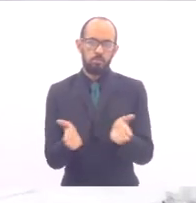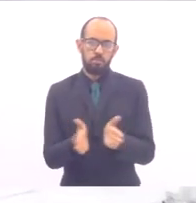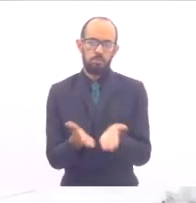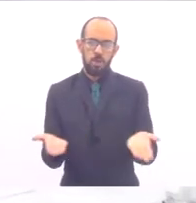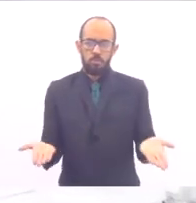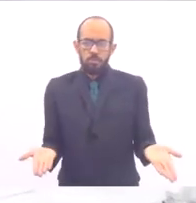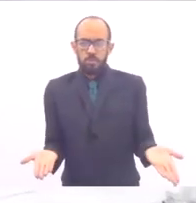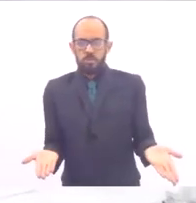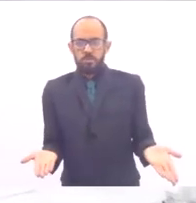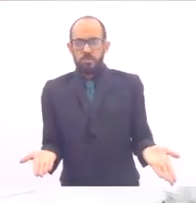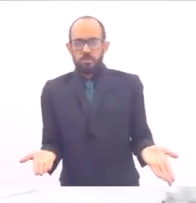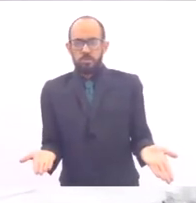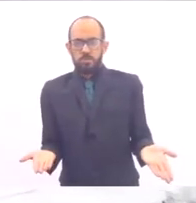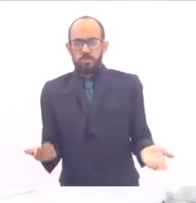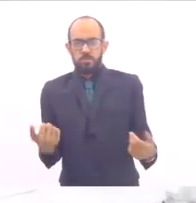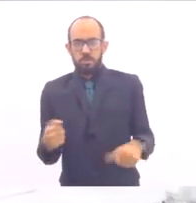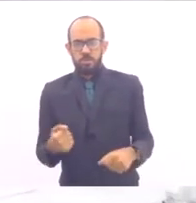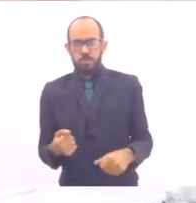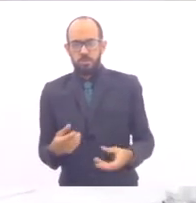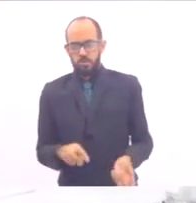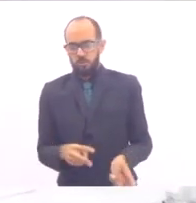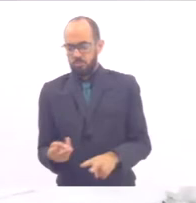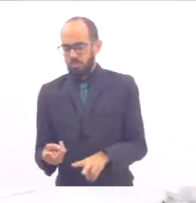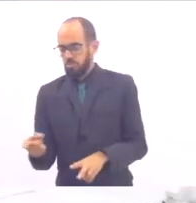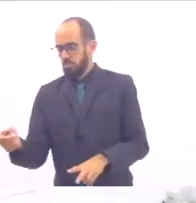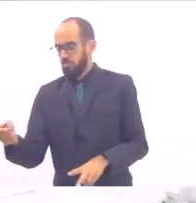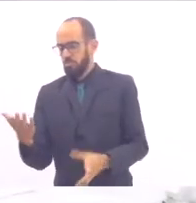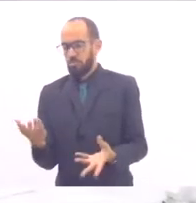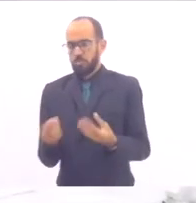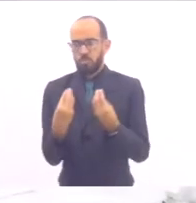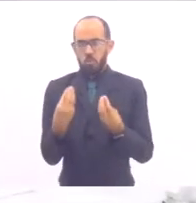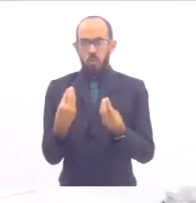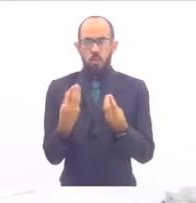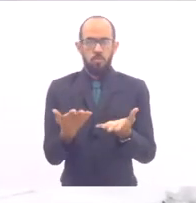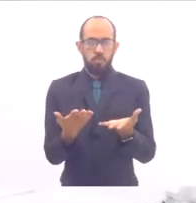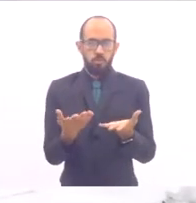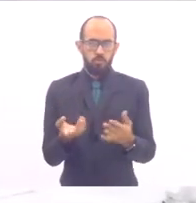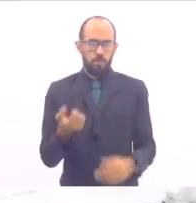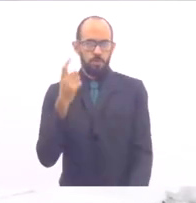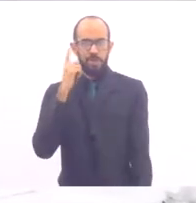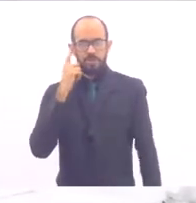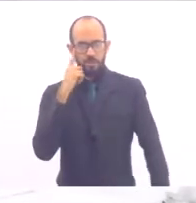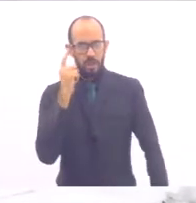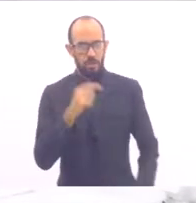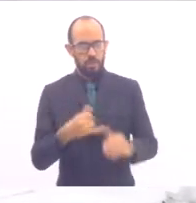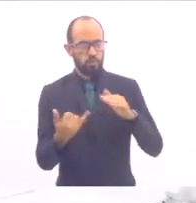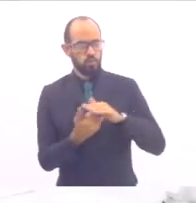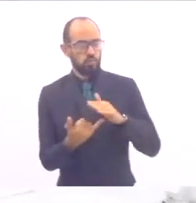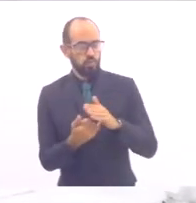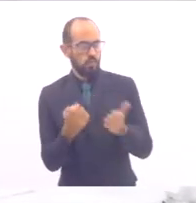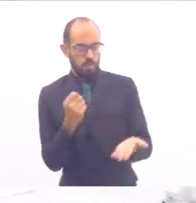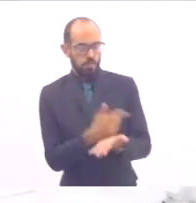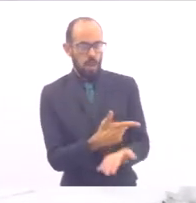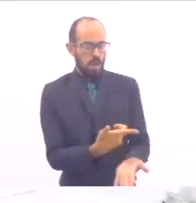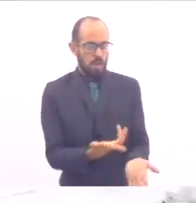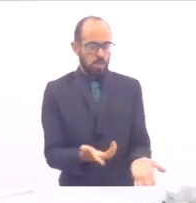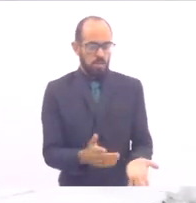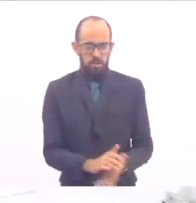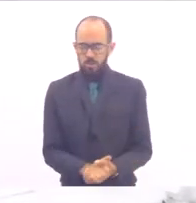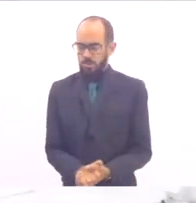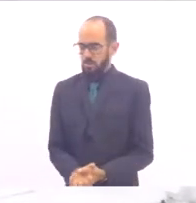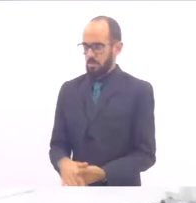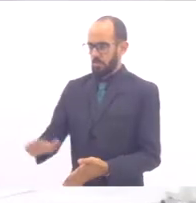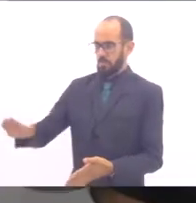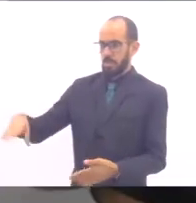diz que tem que destinar para a cooperativa de baixa renda, como é que vai alguém imaginar que elas vão pagar? Mas não está escrito com essa palavra. Mas